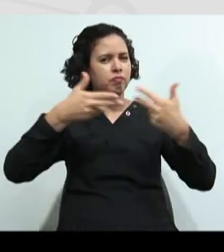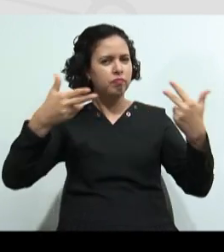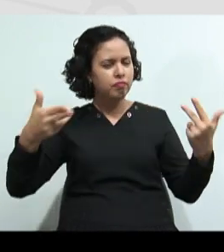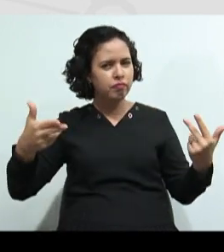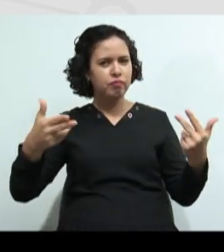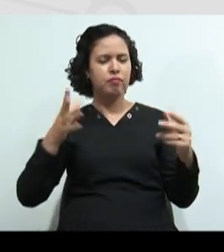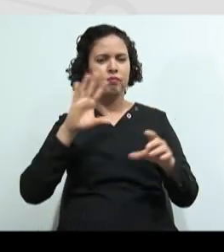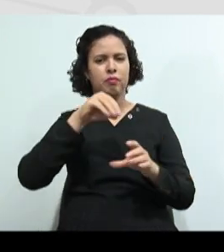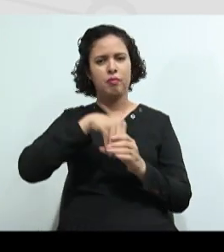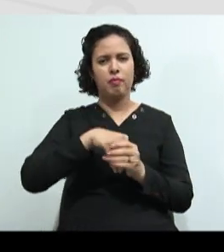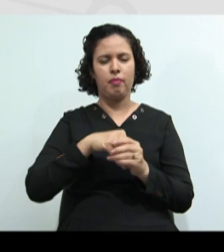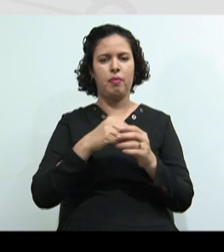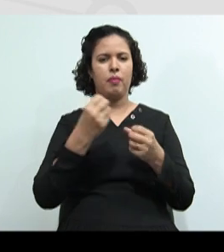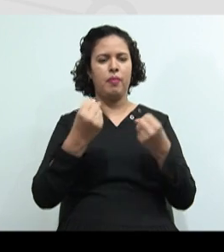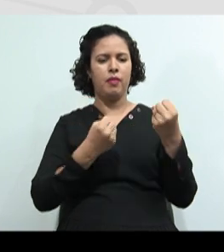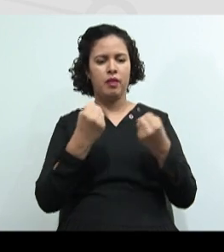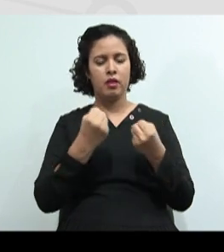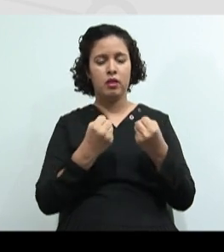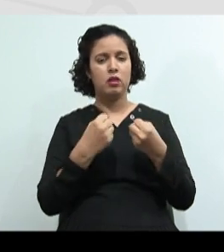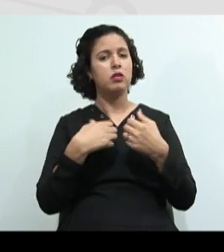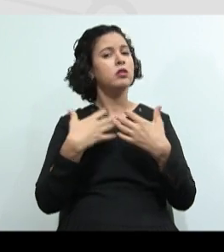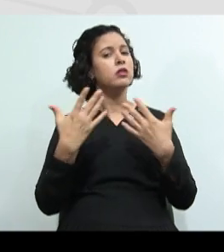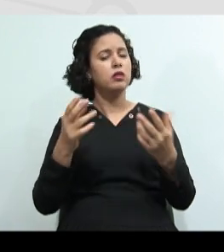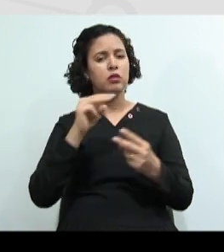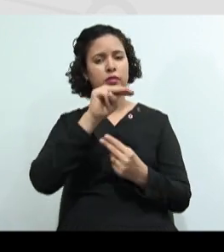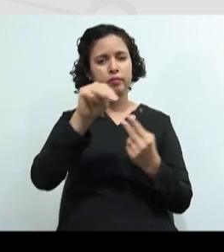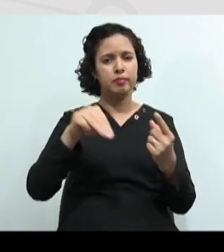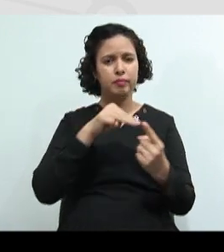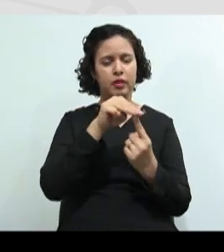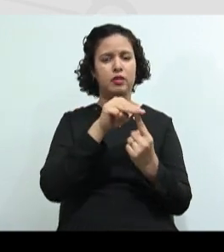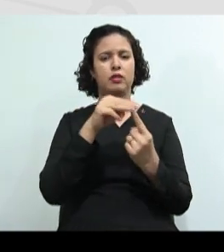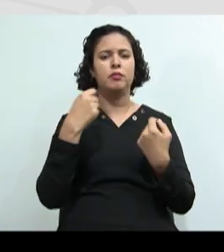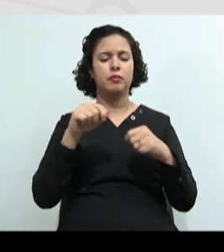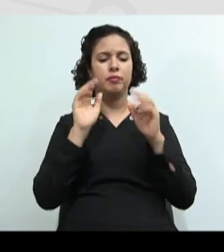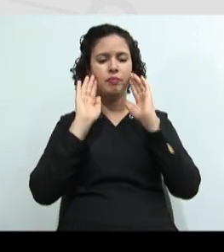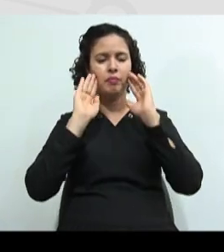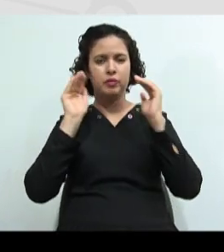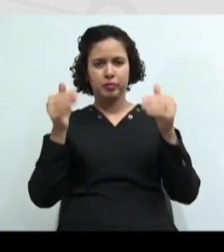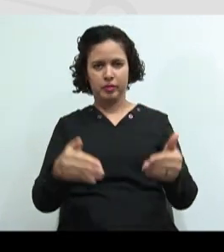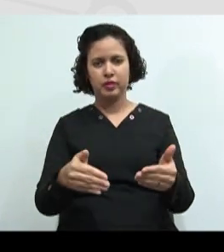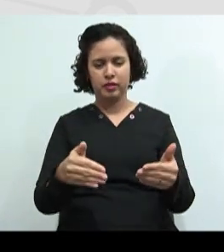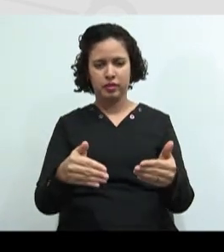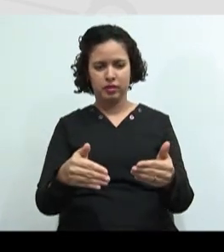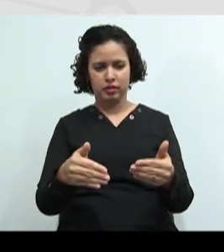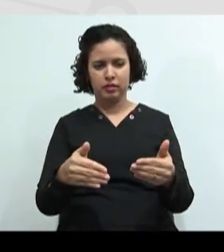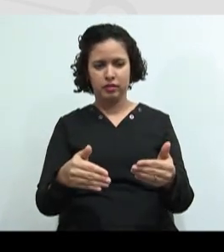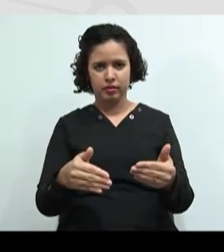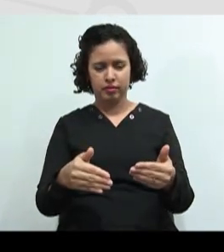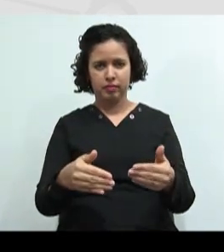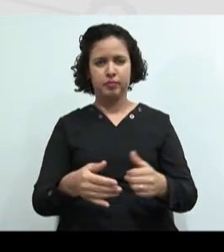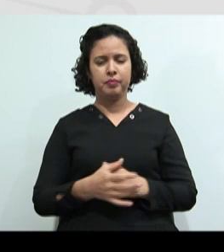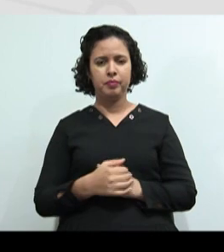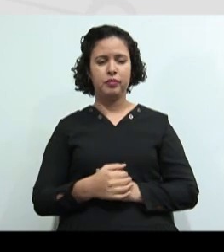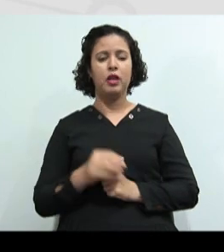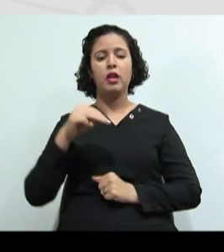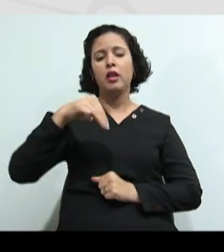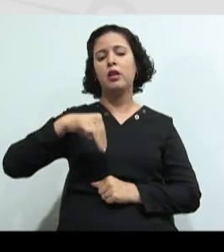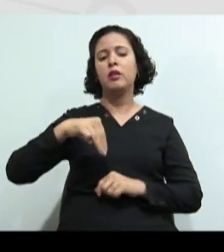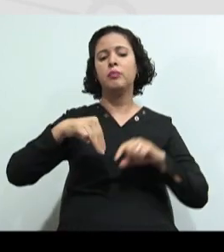de estacionamento e tudo isso. A meta, ela precisa ser específica, por isso que tem o S aqui. O que são